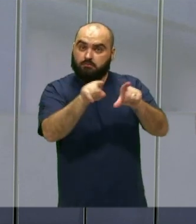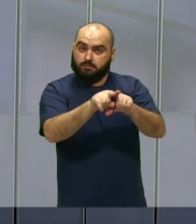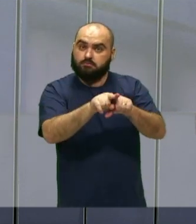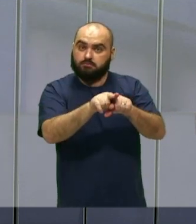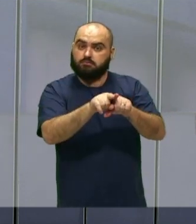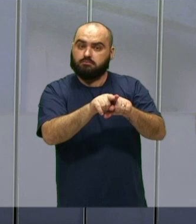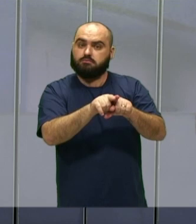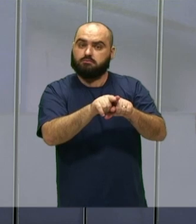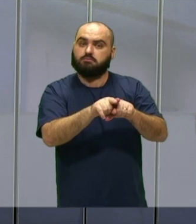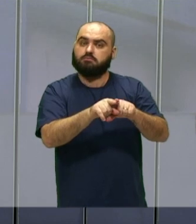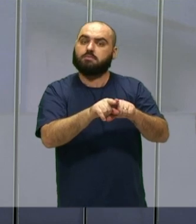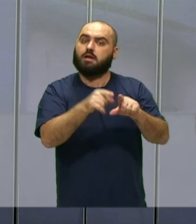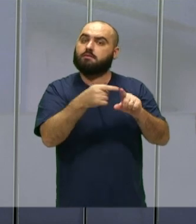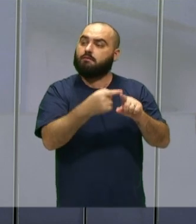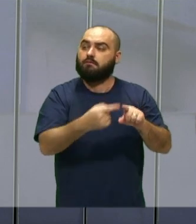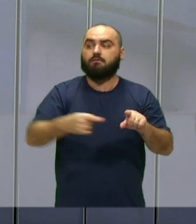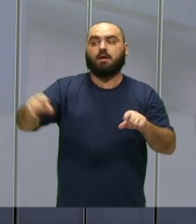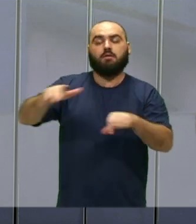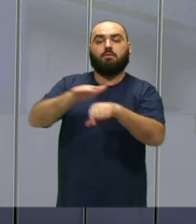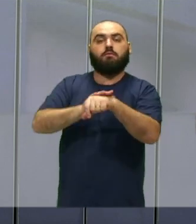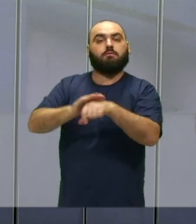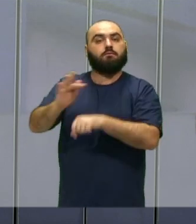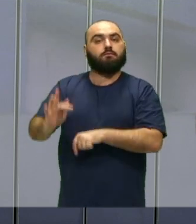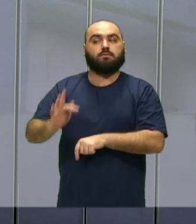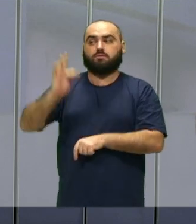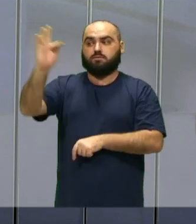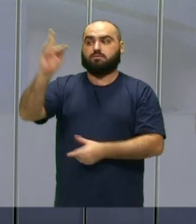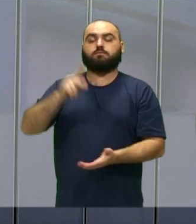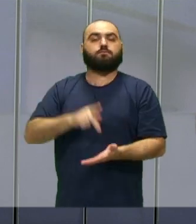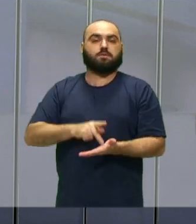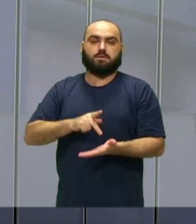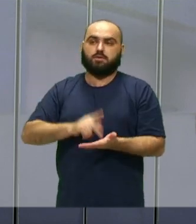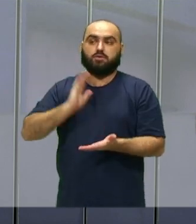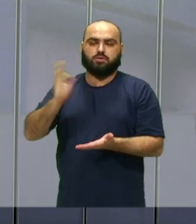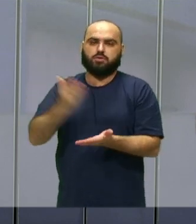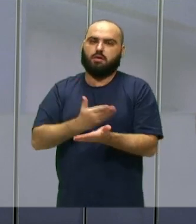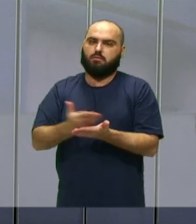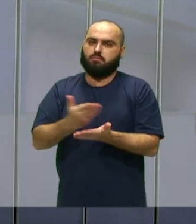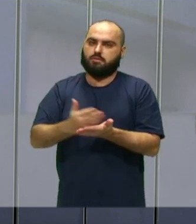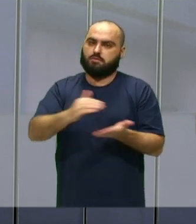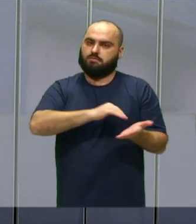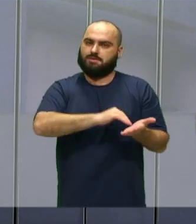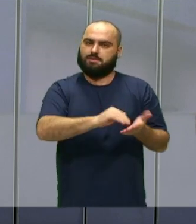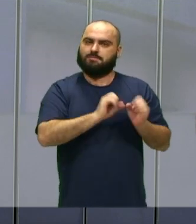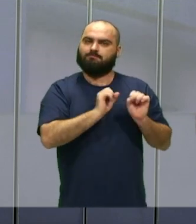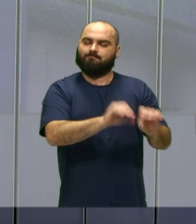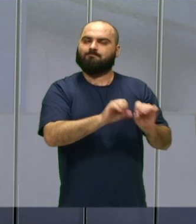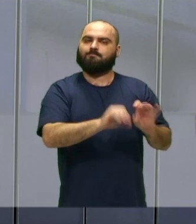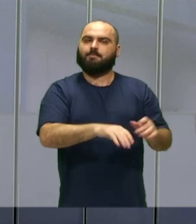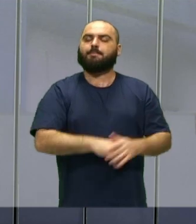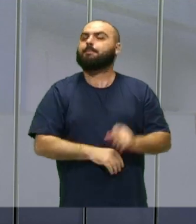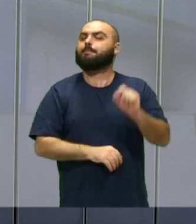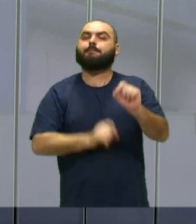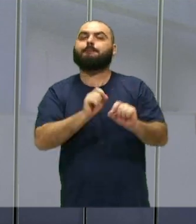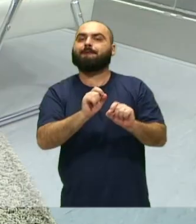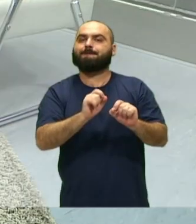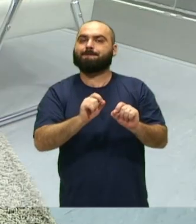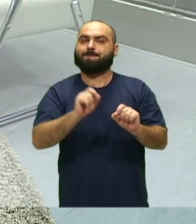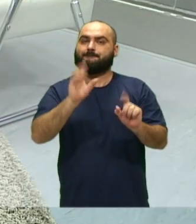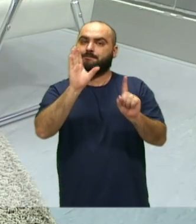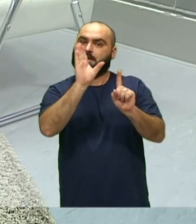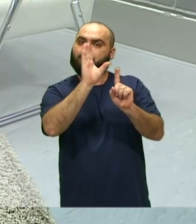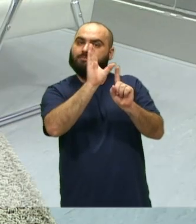refletiram em algo que nós vamos ter que conversar numa outra ocasião, e a gente já iniciou essa conversa com a Secretaria de Educação, que é a questão do